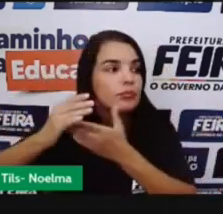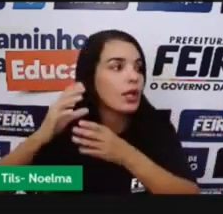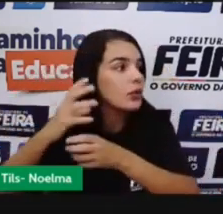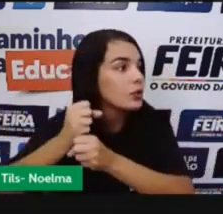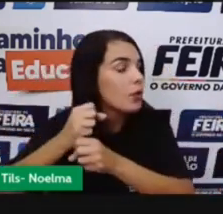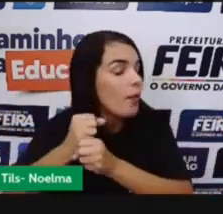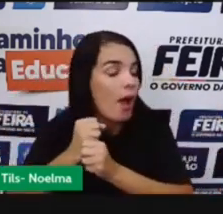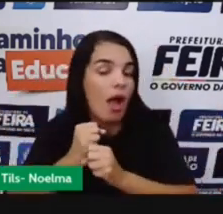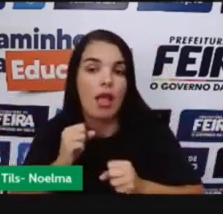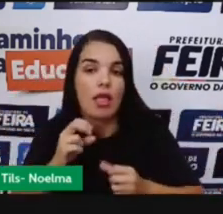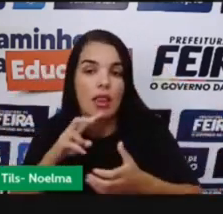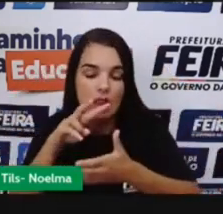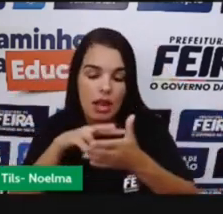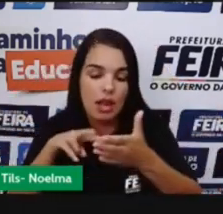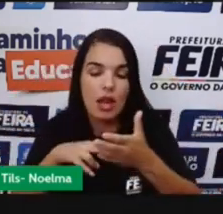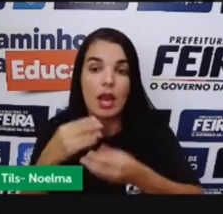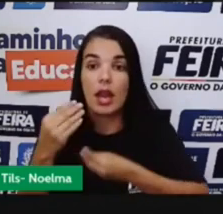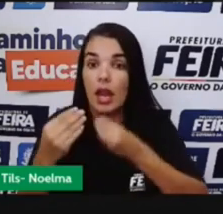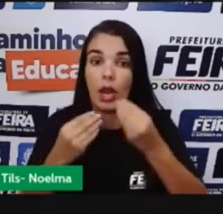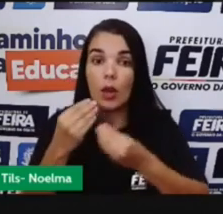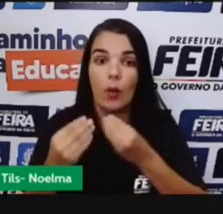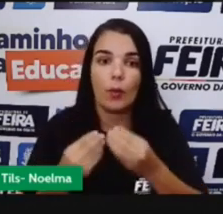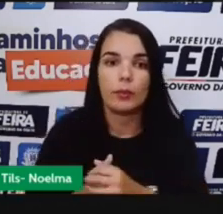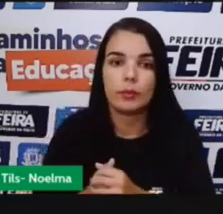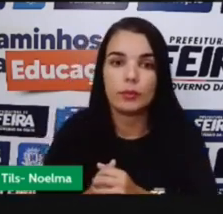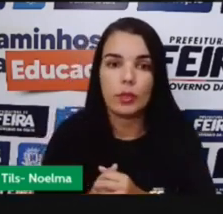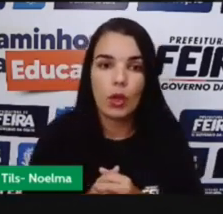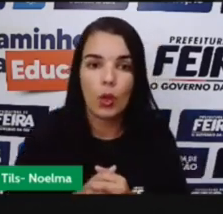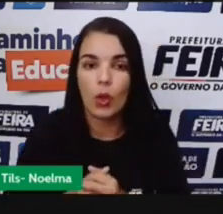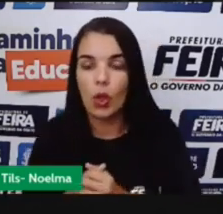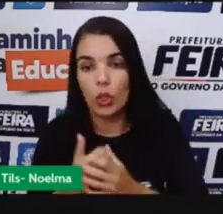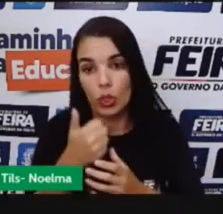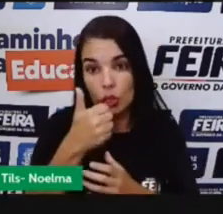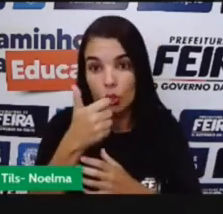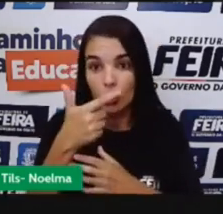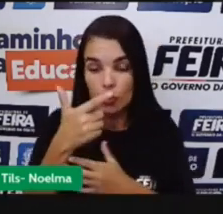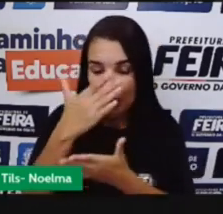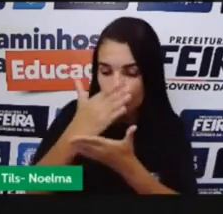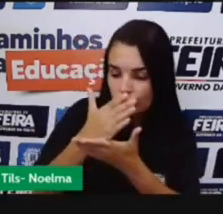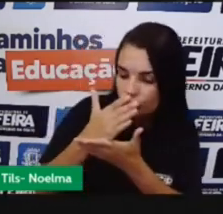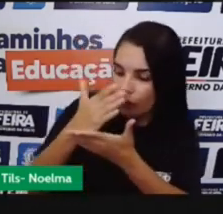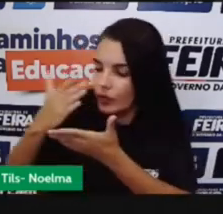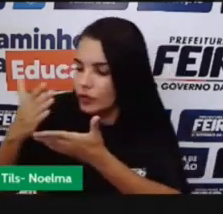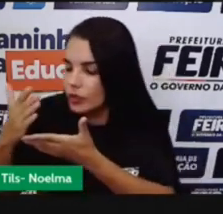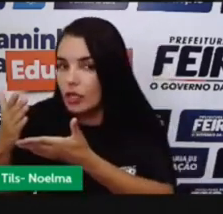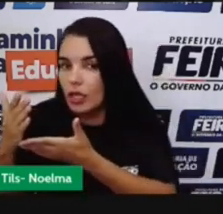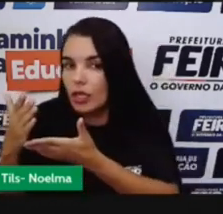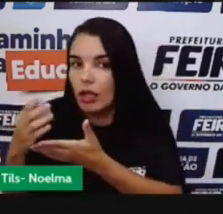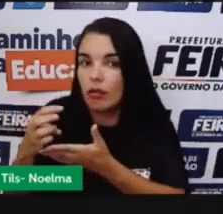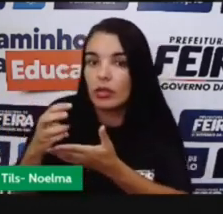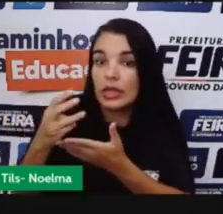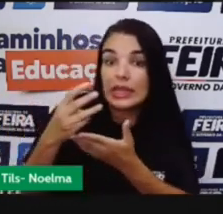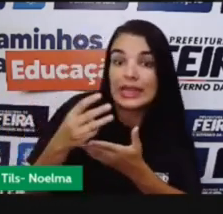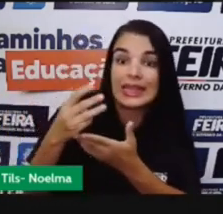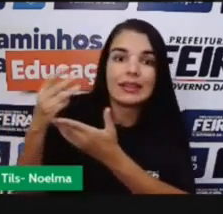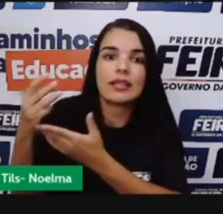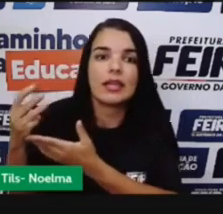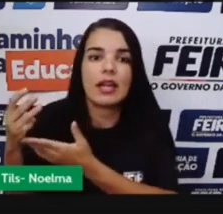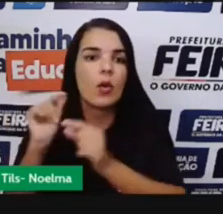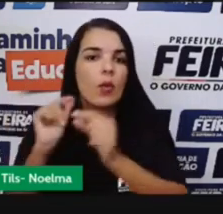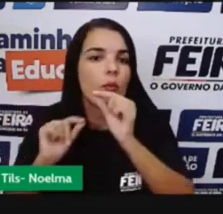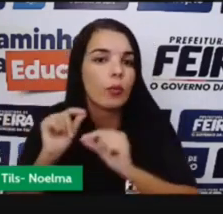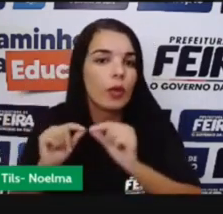nós vamos ler como? Nós vamos ler que 12 está dividindo para o numeral 3. Nesse